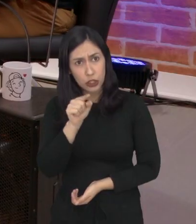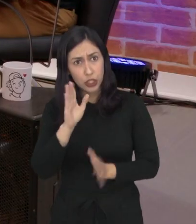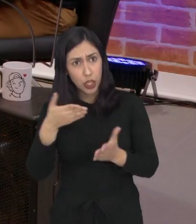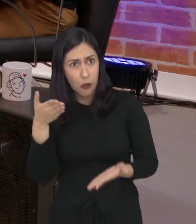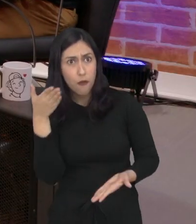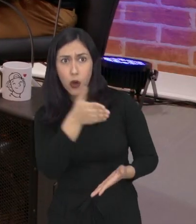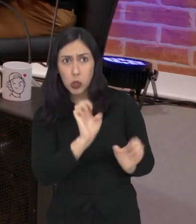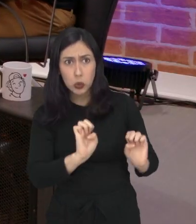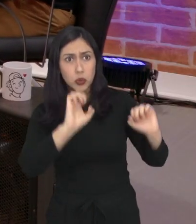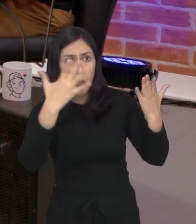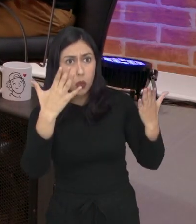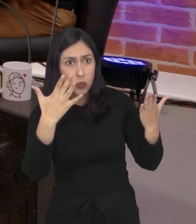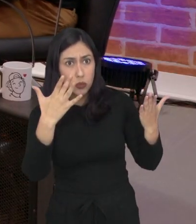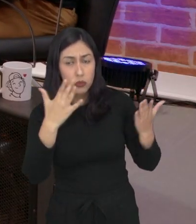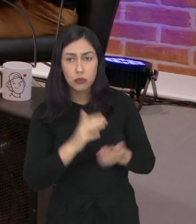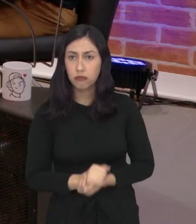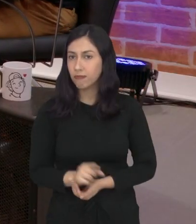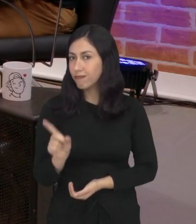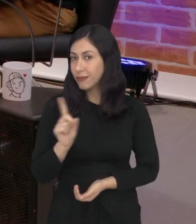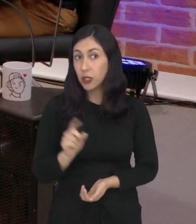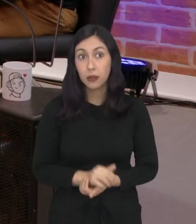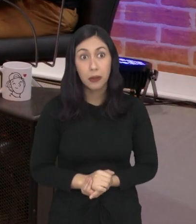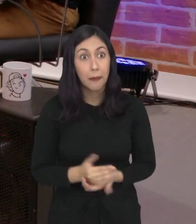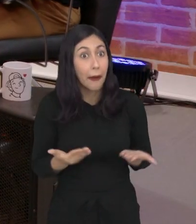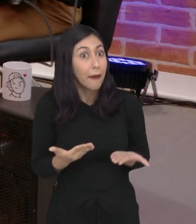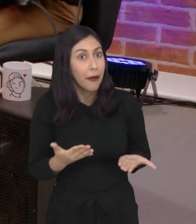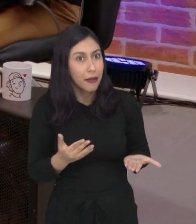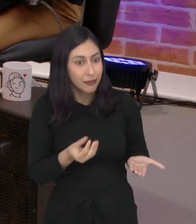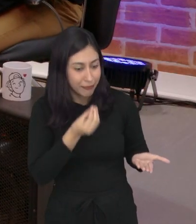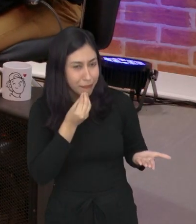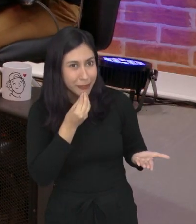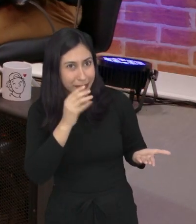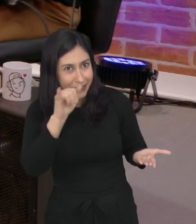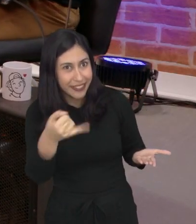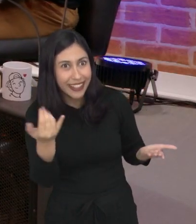show deles? Não foi. Então, a oportunidade de você ir com o cara, mano.